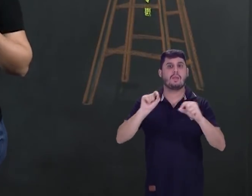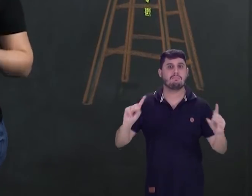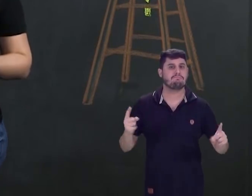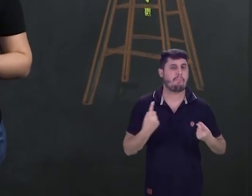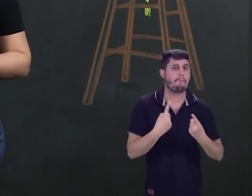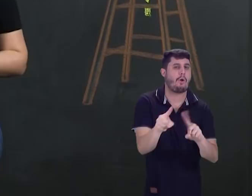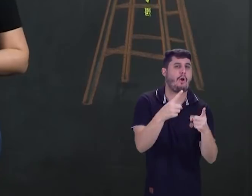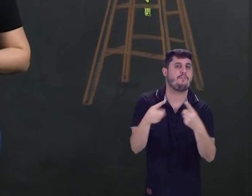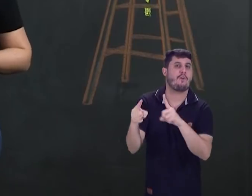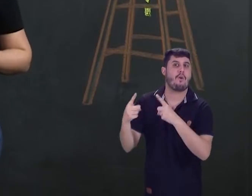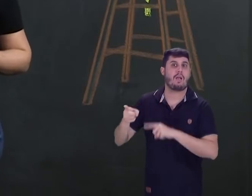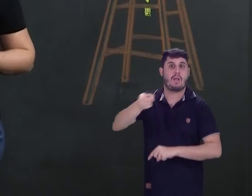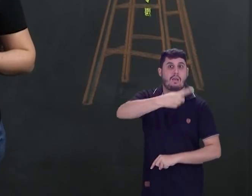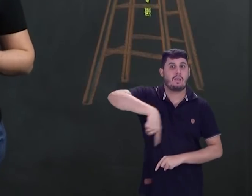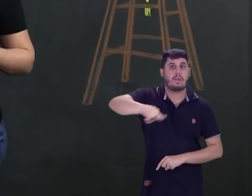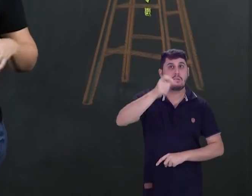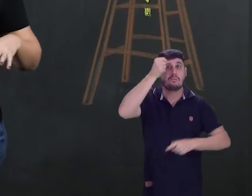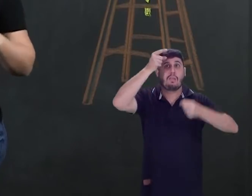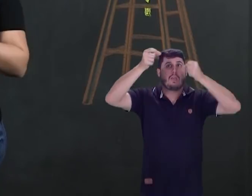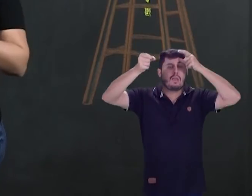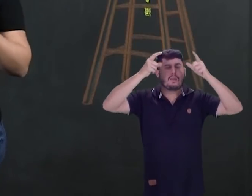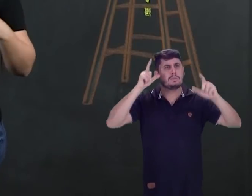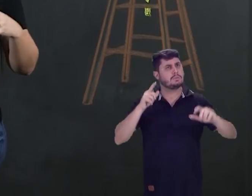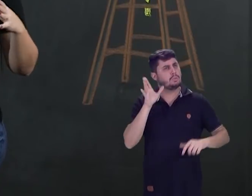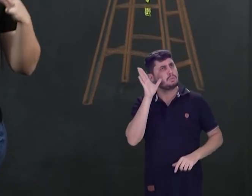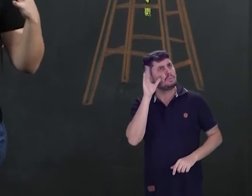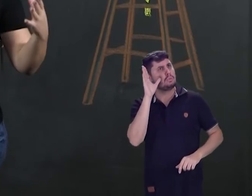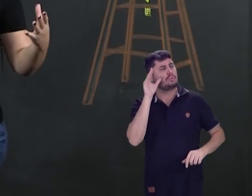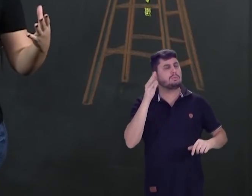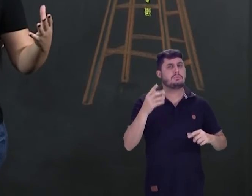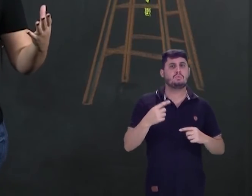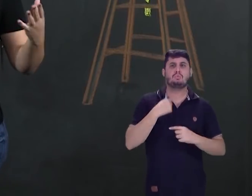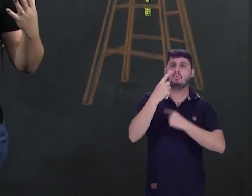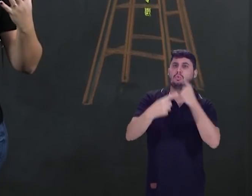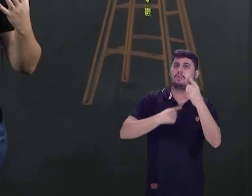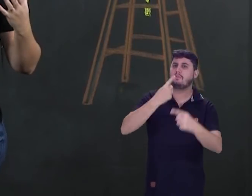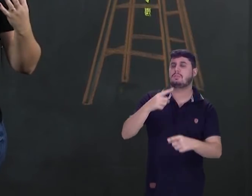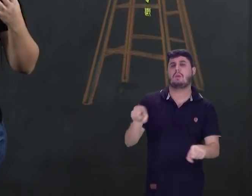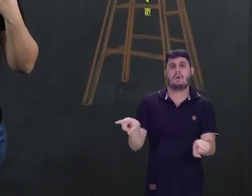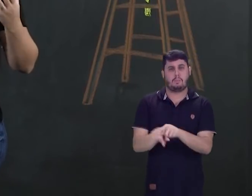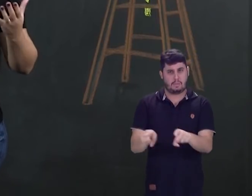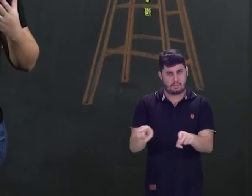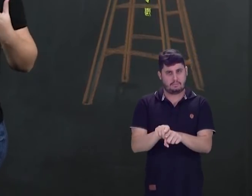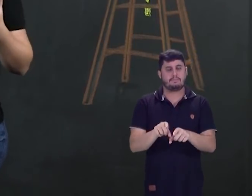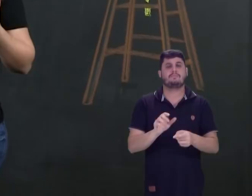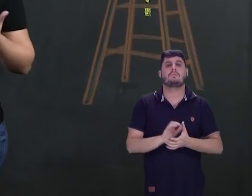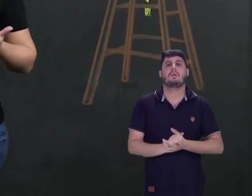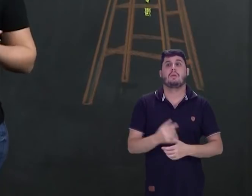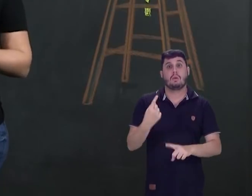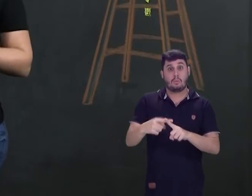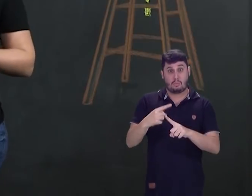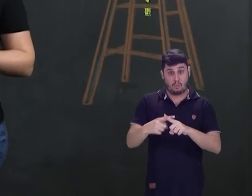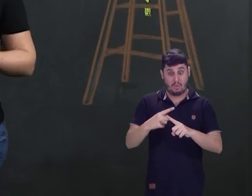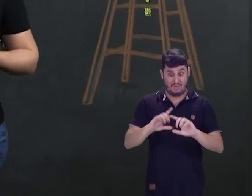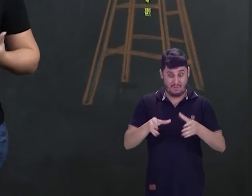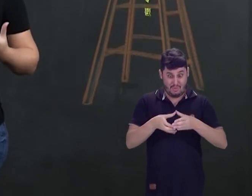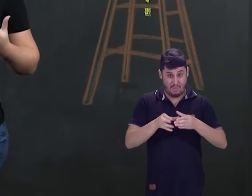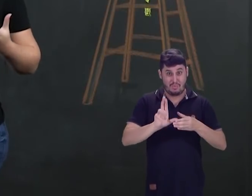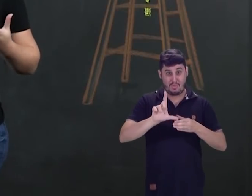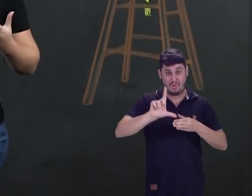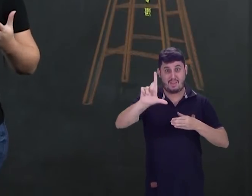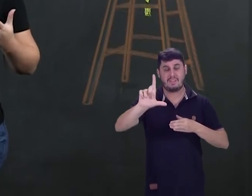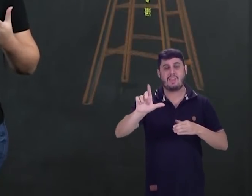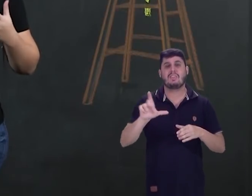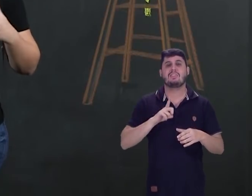de provocação, de questionamento, pensando num panorama geral, assim, que essas vanguardas, elas têm essa ideia de ruptura,